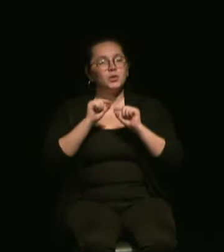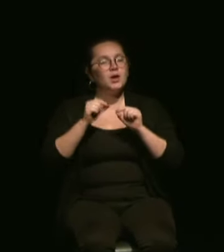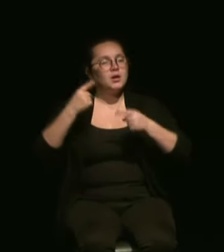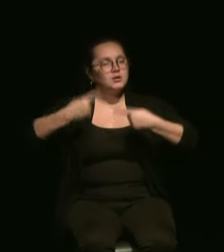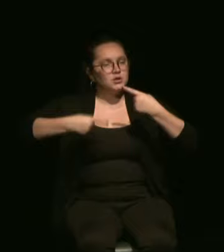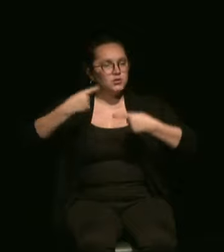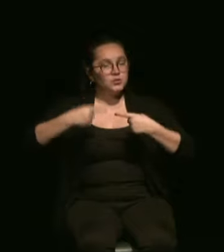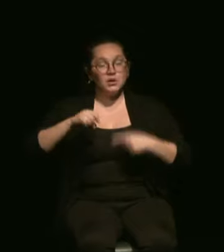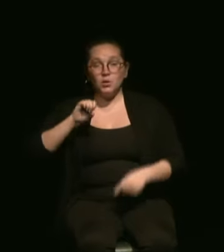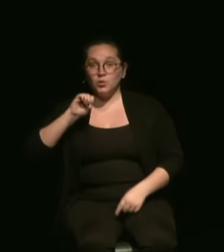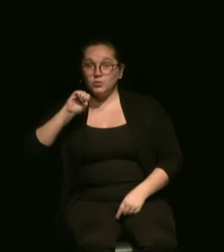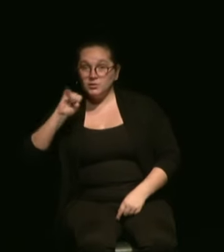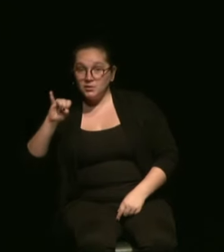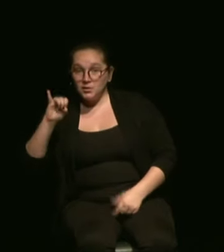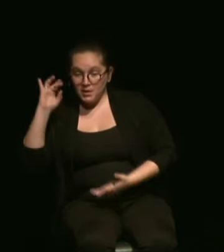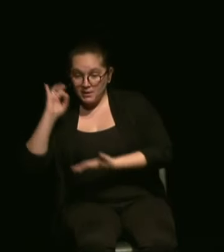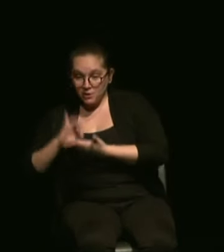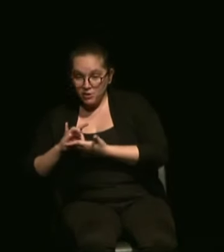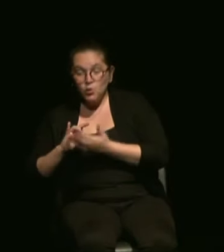existiu ou não existiu.